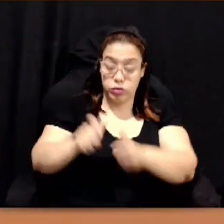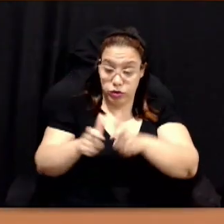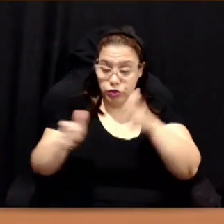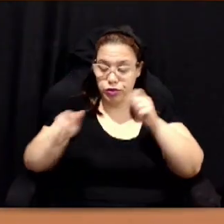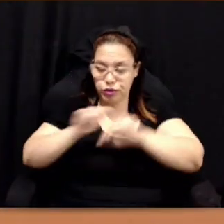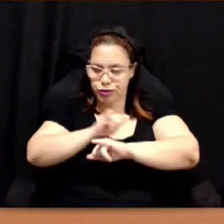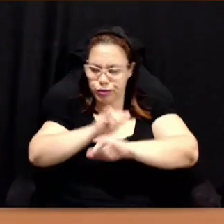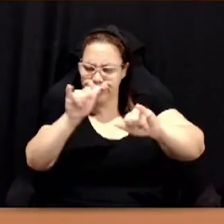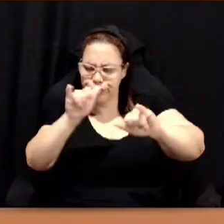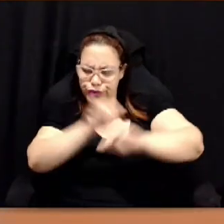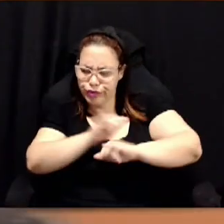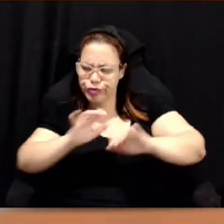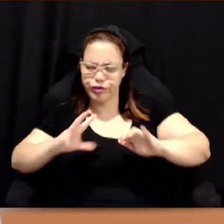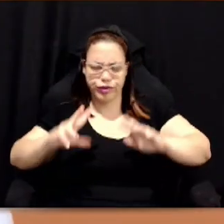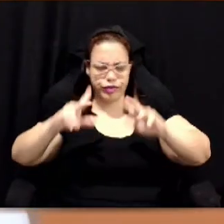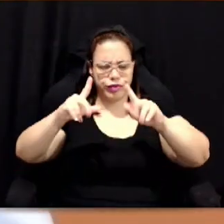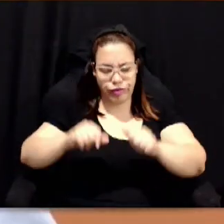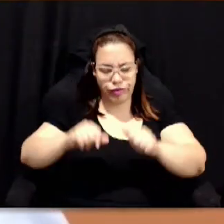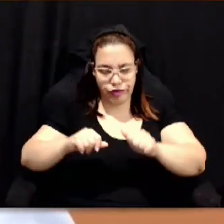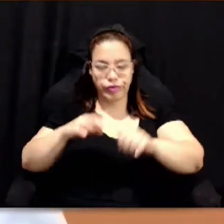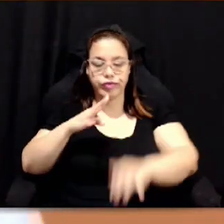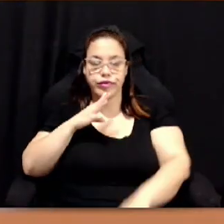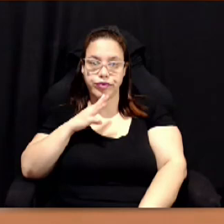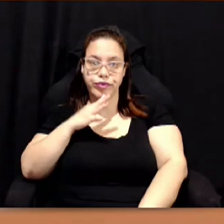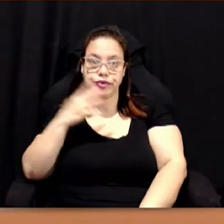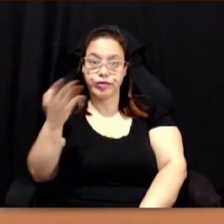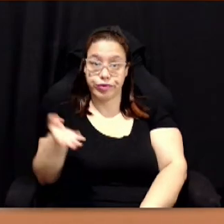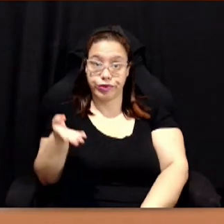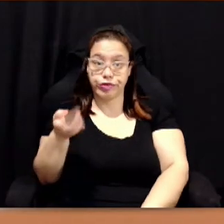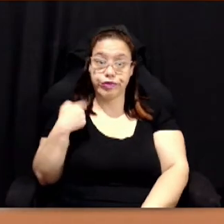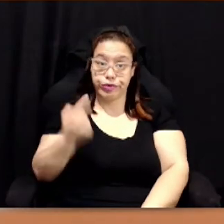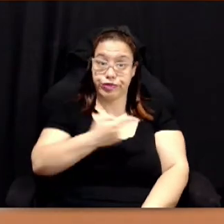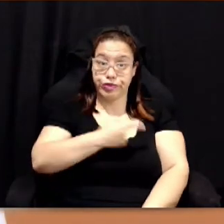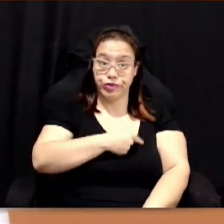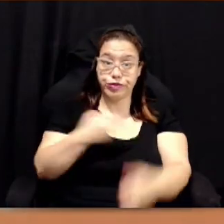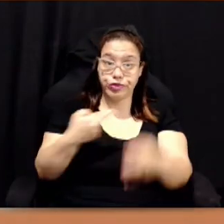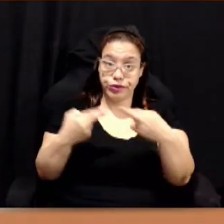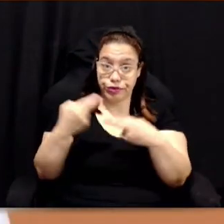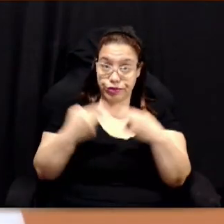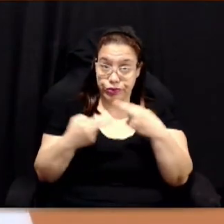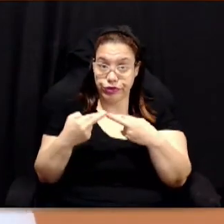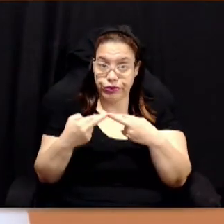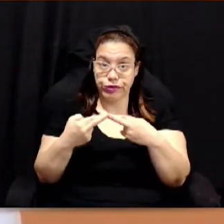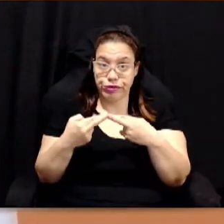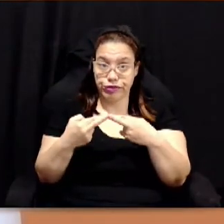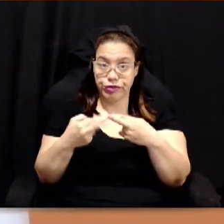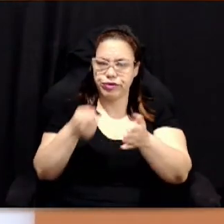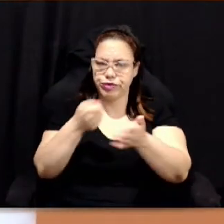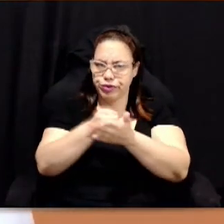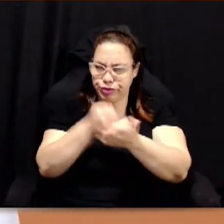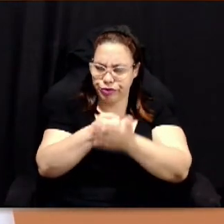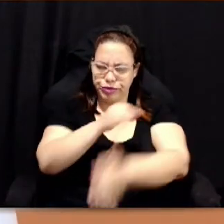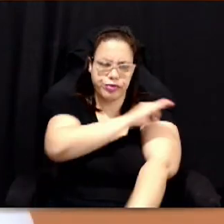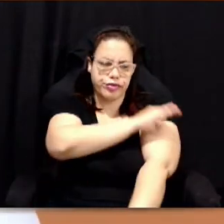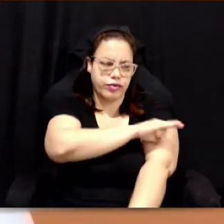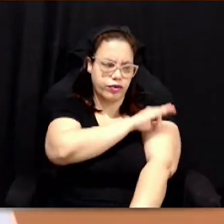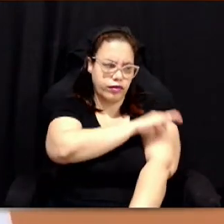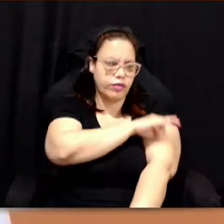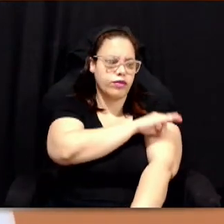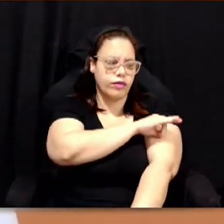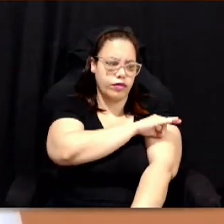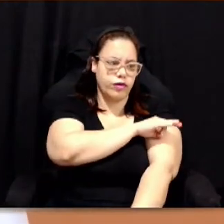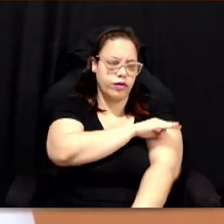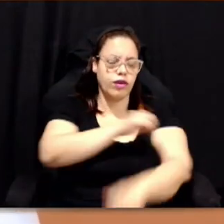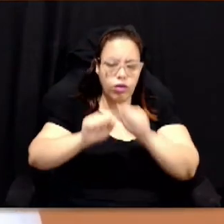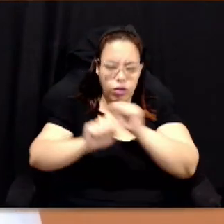que todos tenham conhecimento. Inclusive, nós aqui como fiscalizadores, nós vamos estar cobrando a Prefeitura para que dê a total transparência